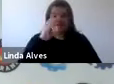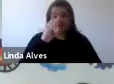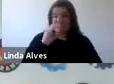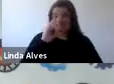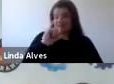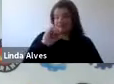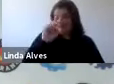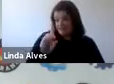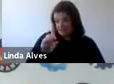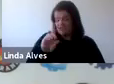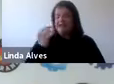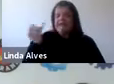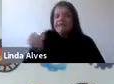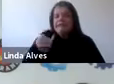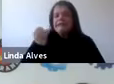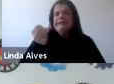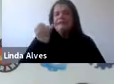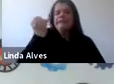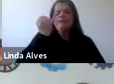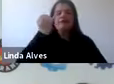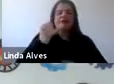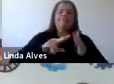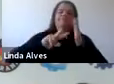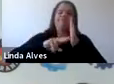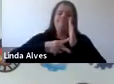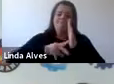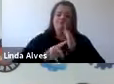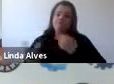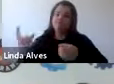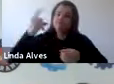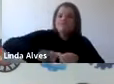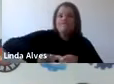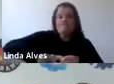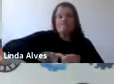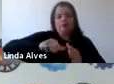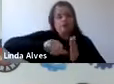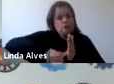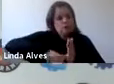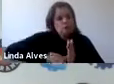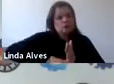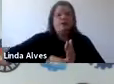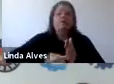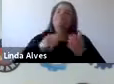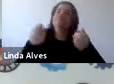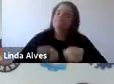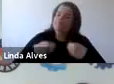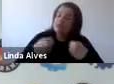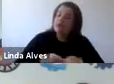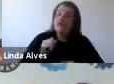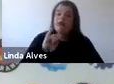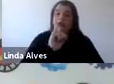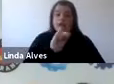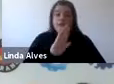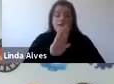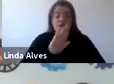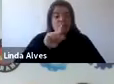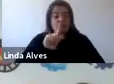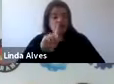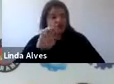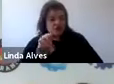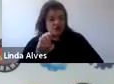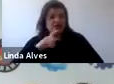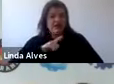da sindicalização, né? Porque tem os dados do IBGE mostrando uma queda, mas uma queda nacional, que tem